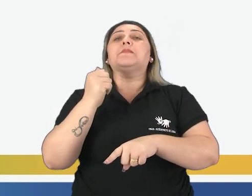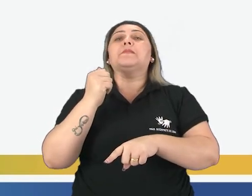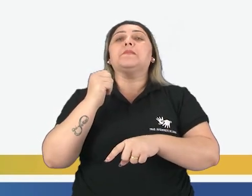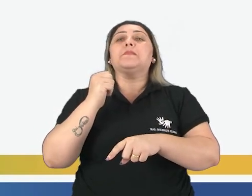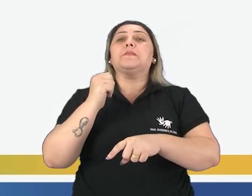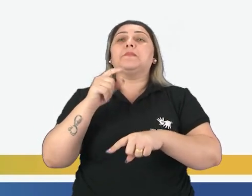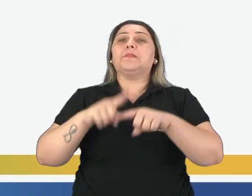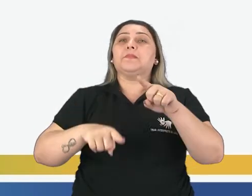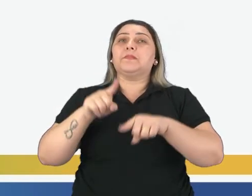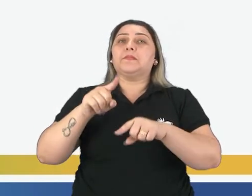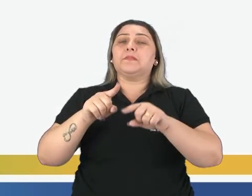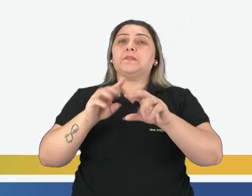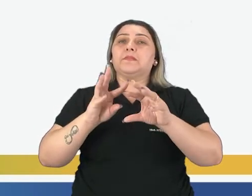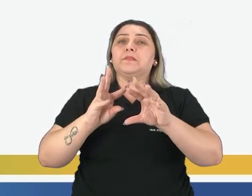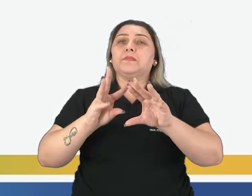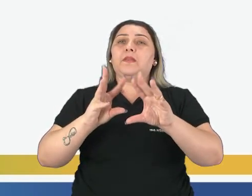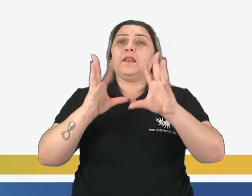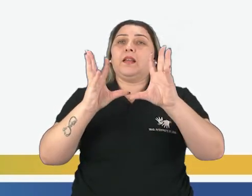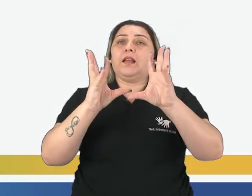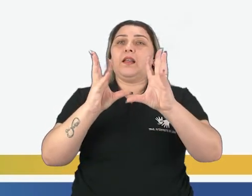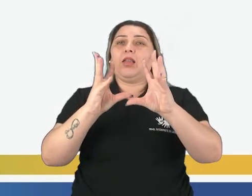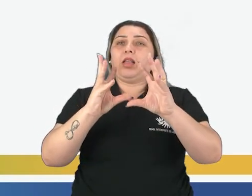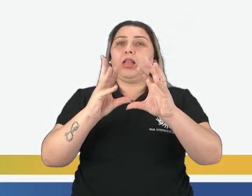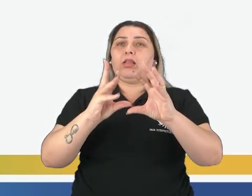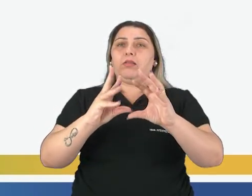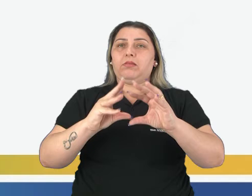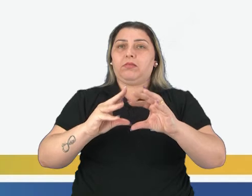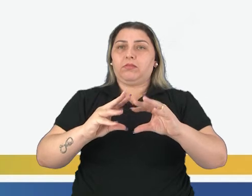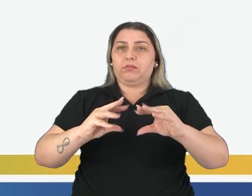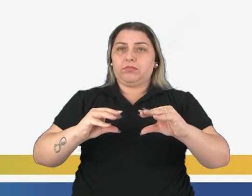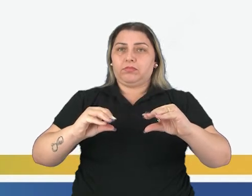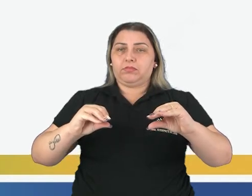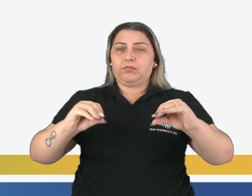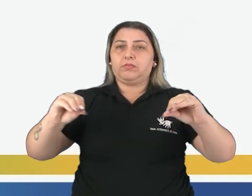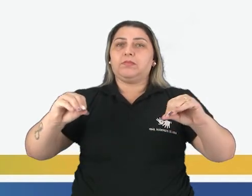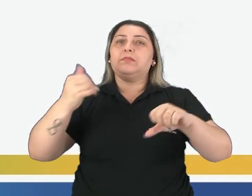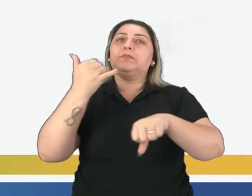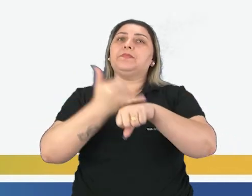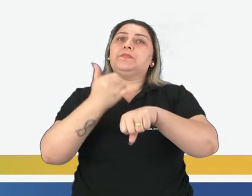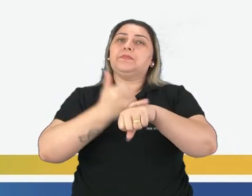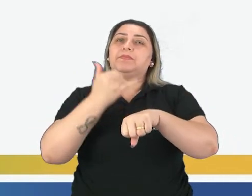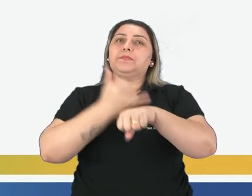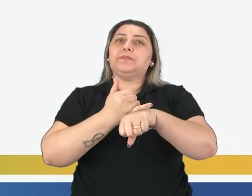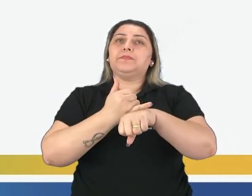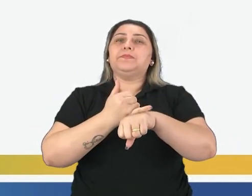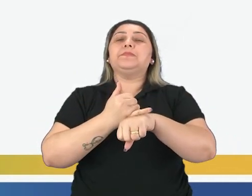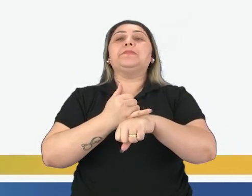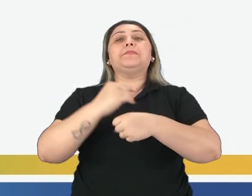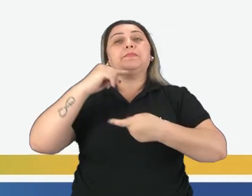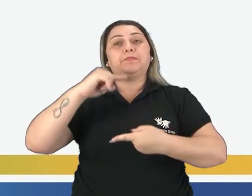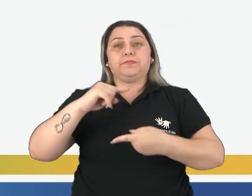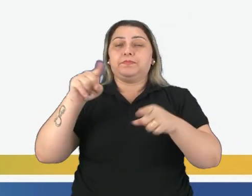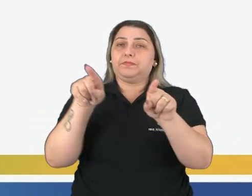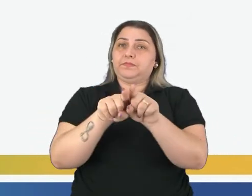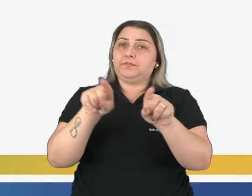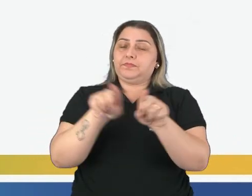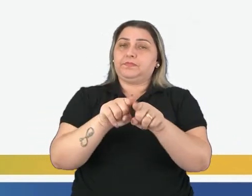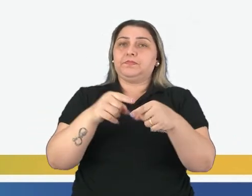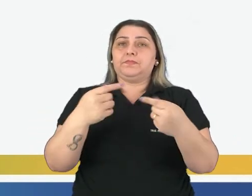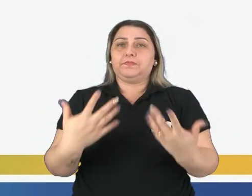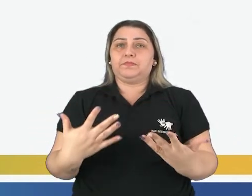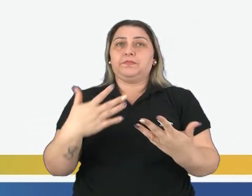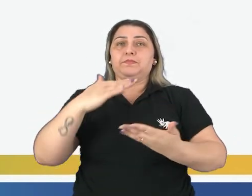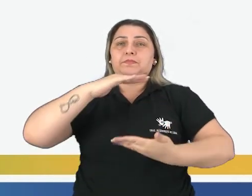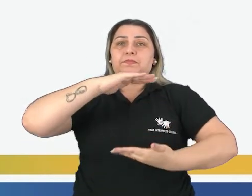será derretido. Então, todo esse metal aí, ele vai ser derretido. As latinhas aí também em formatos